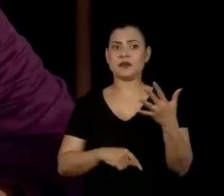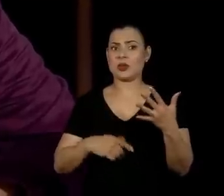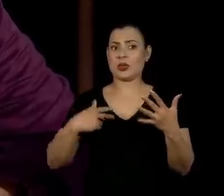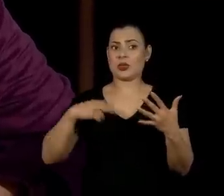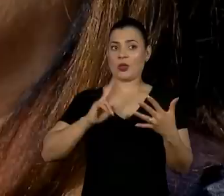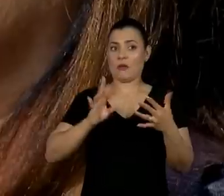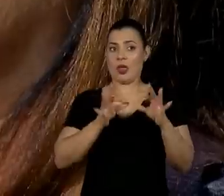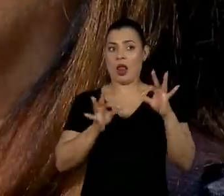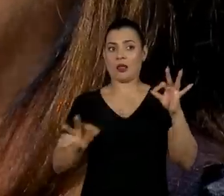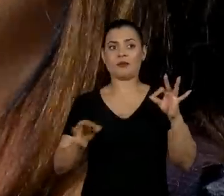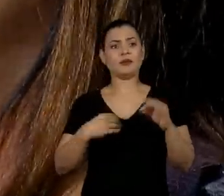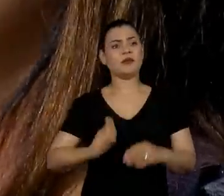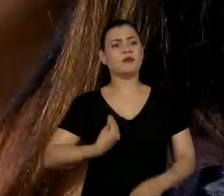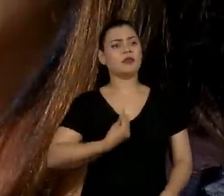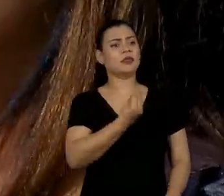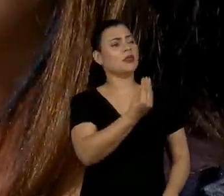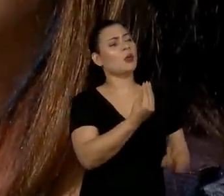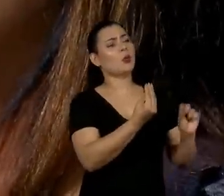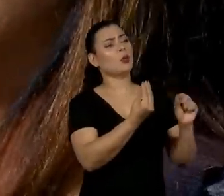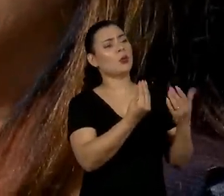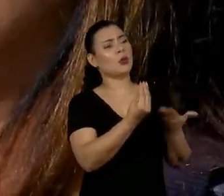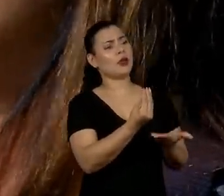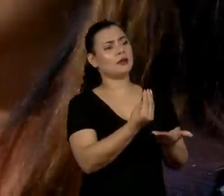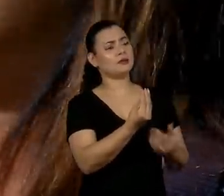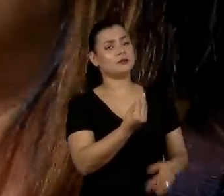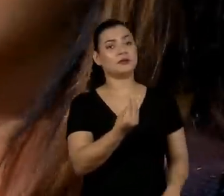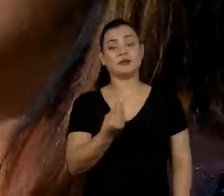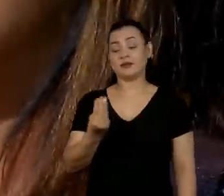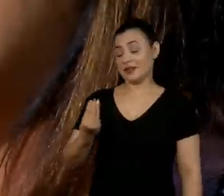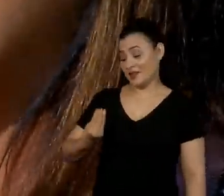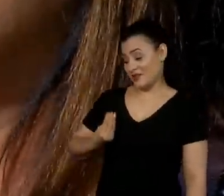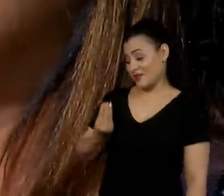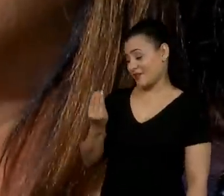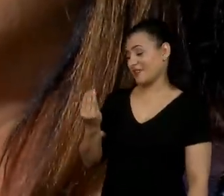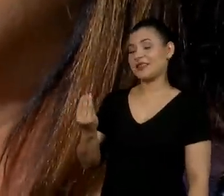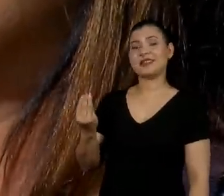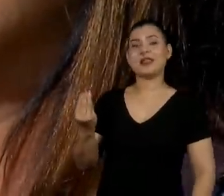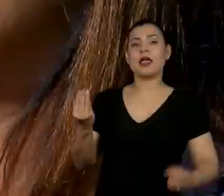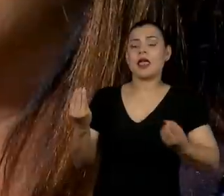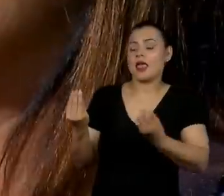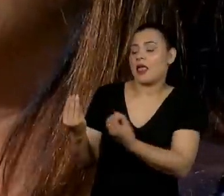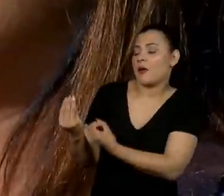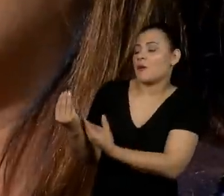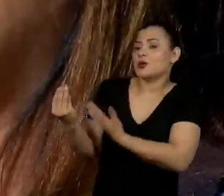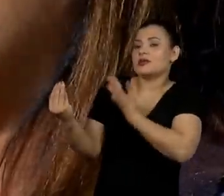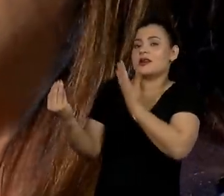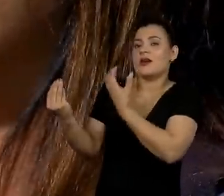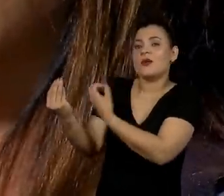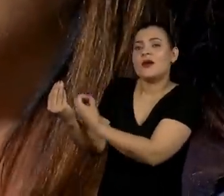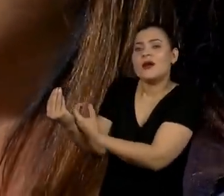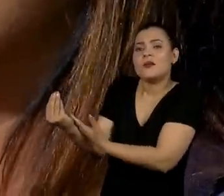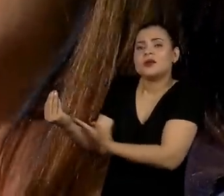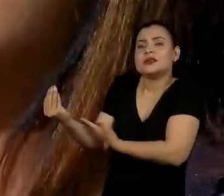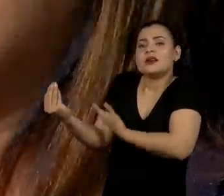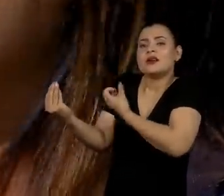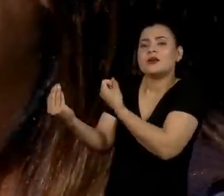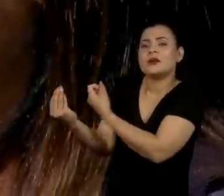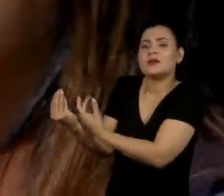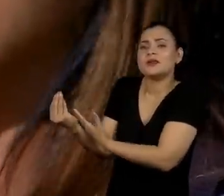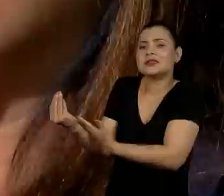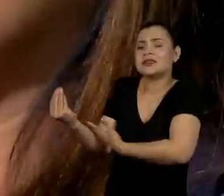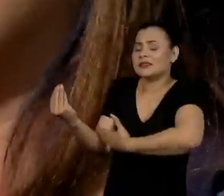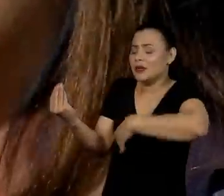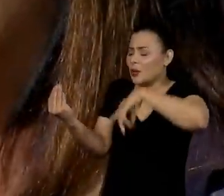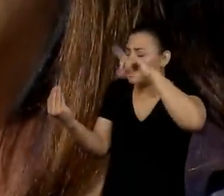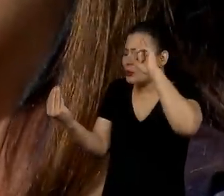vida a vida é uma emoção diária né todo dia você acorda e São